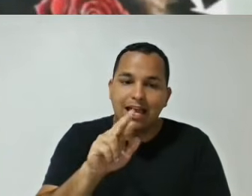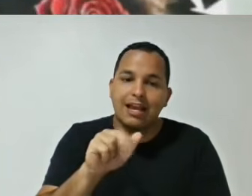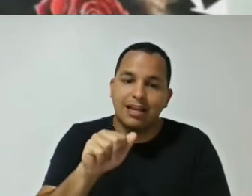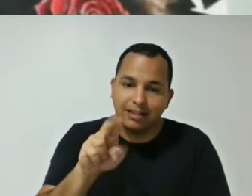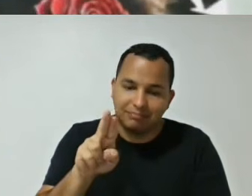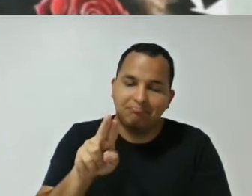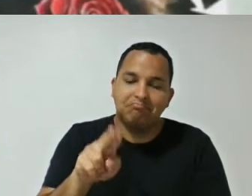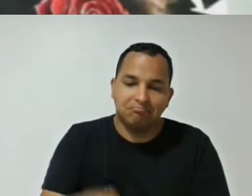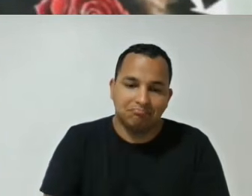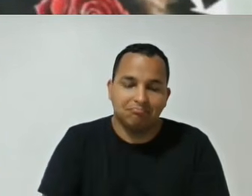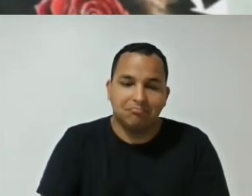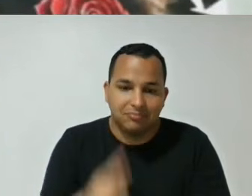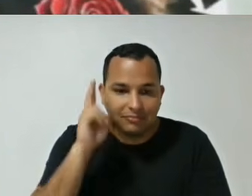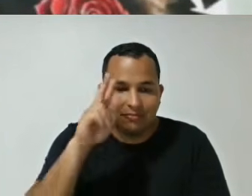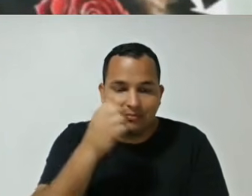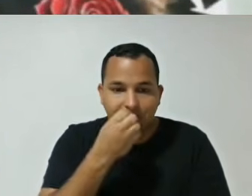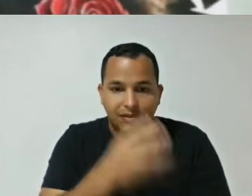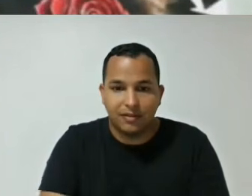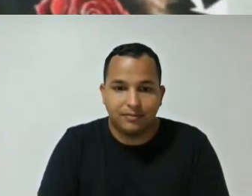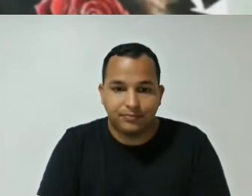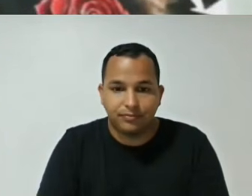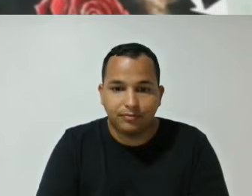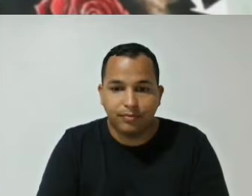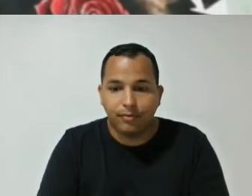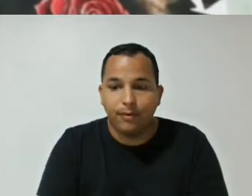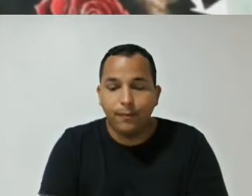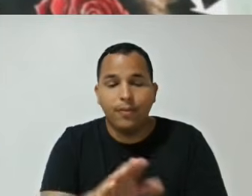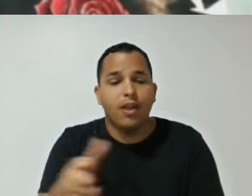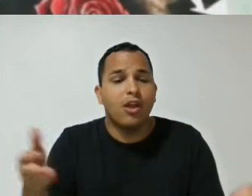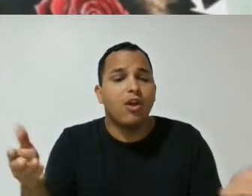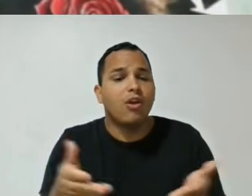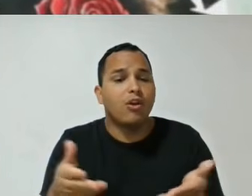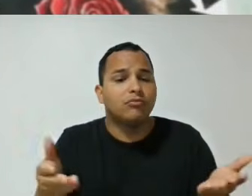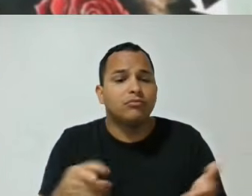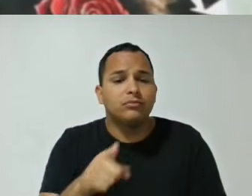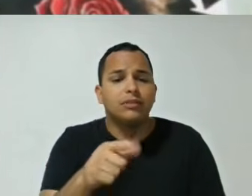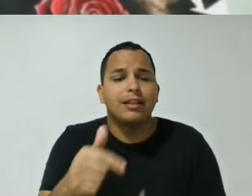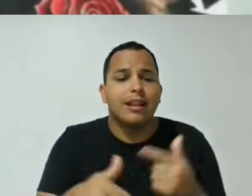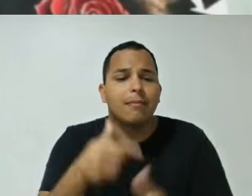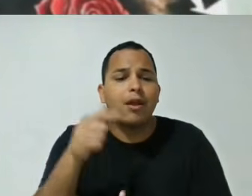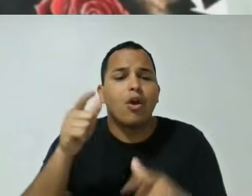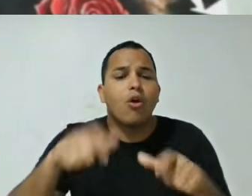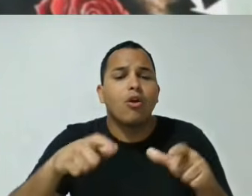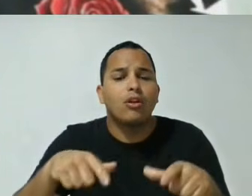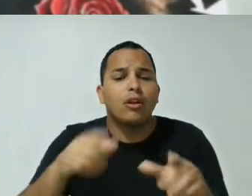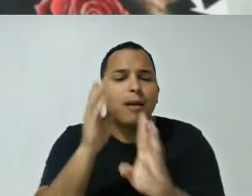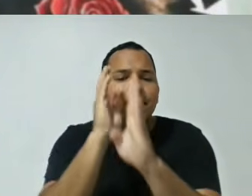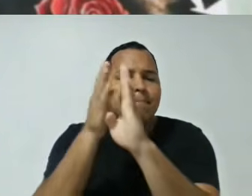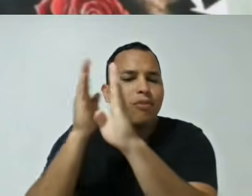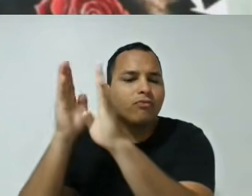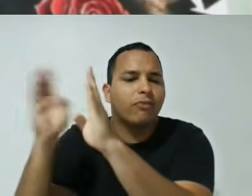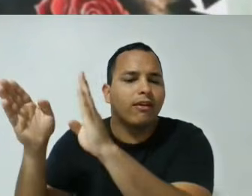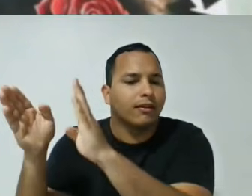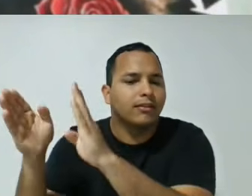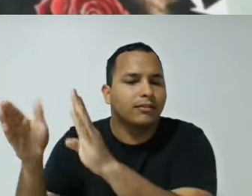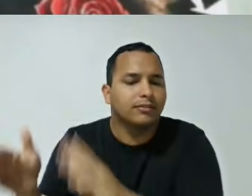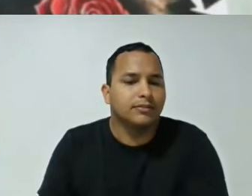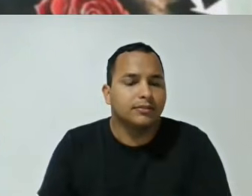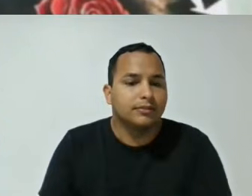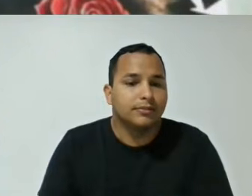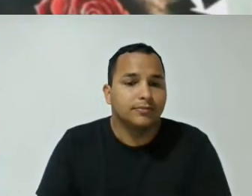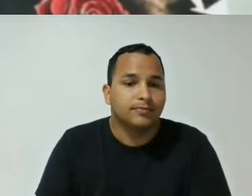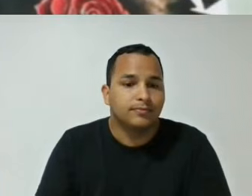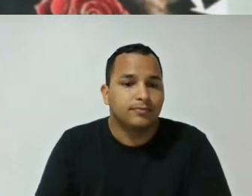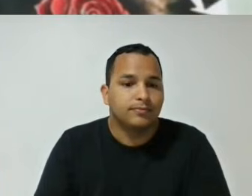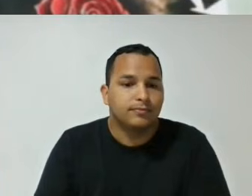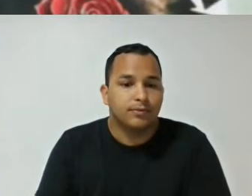Noite. Uhum. Atualmente, Jair, você está trabalhando na biblioteca, onde fica? Eu trabalho